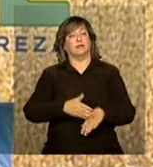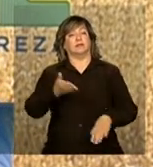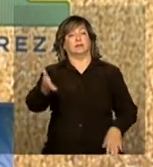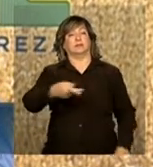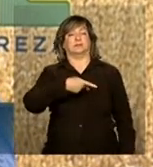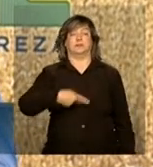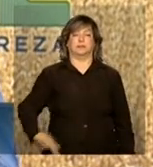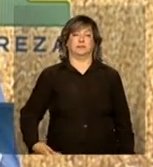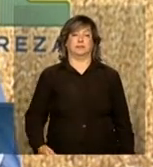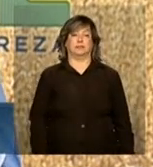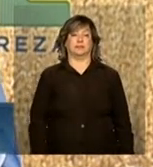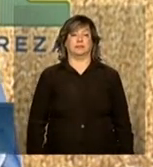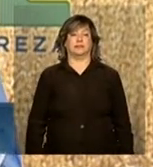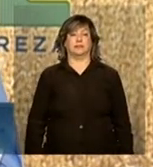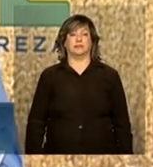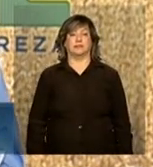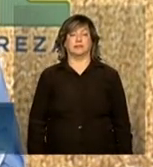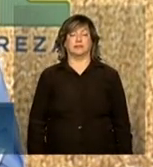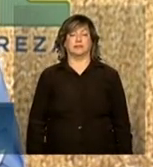Excelência.